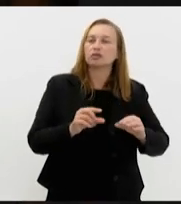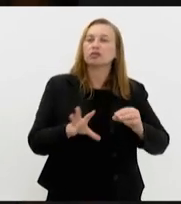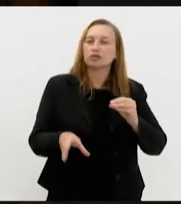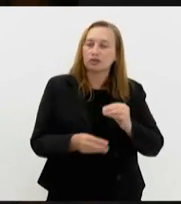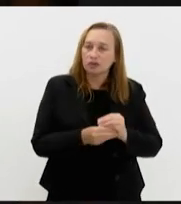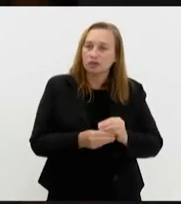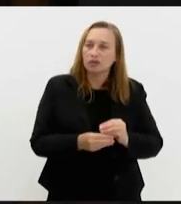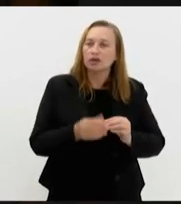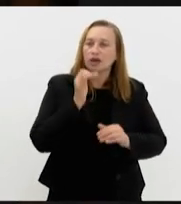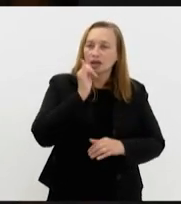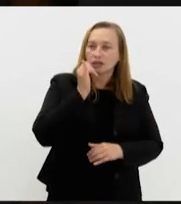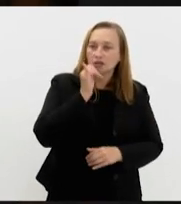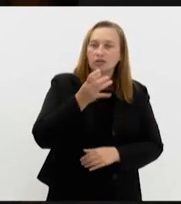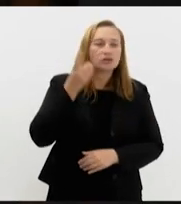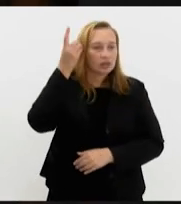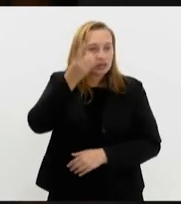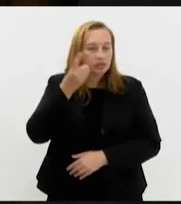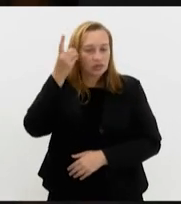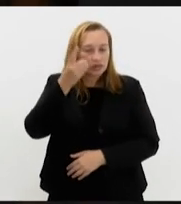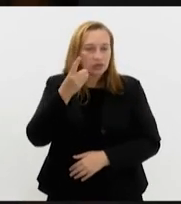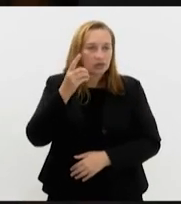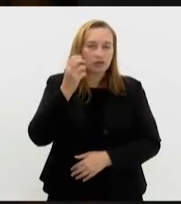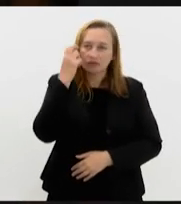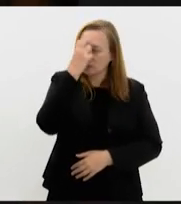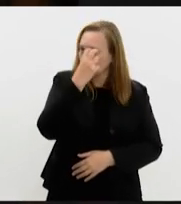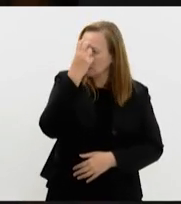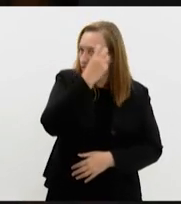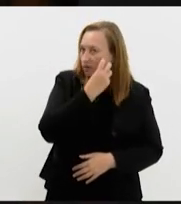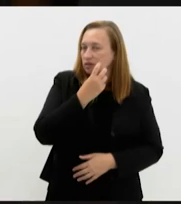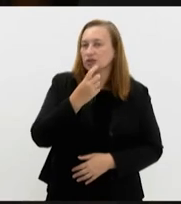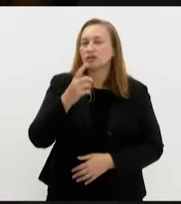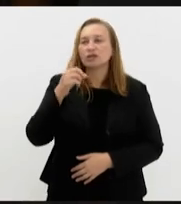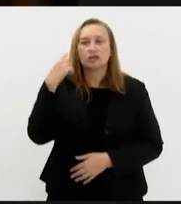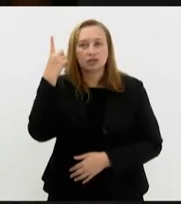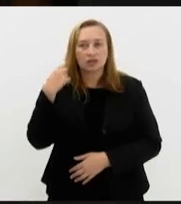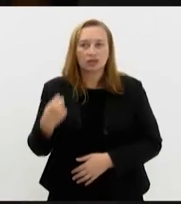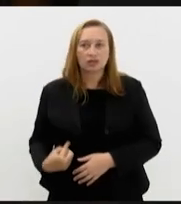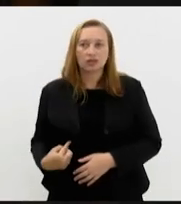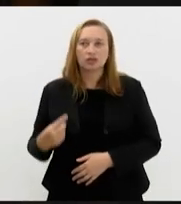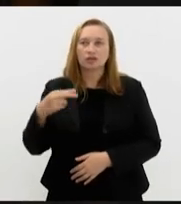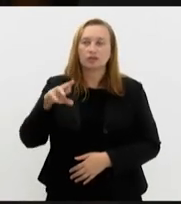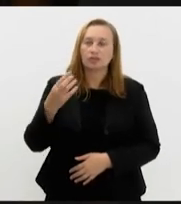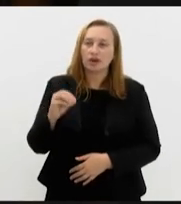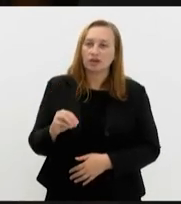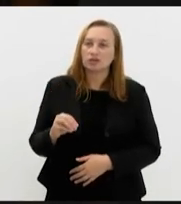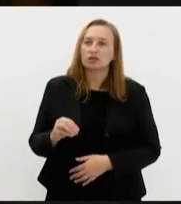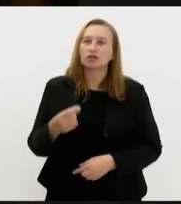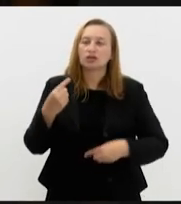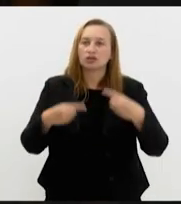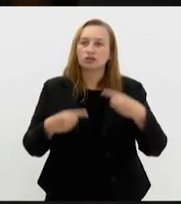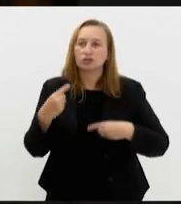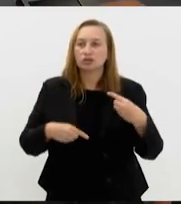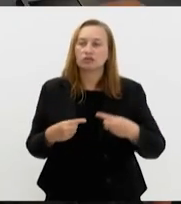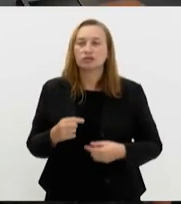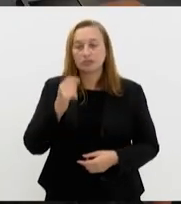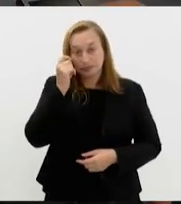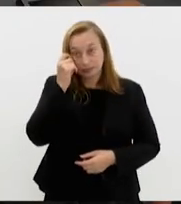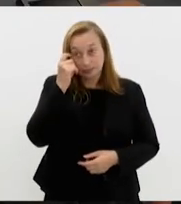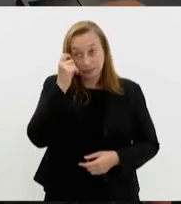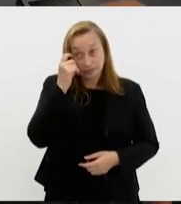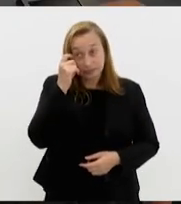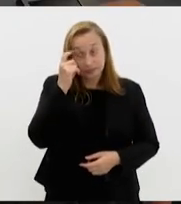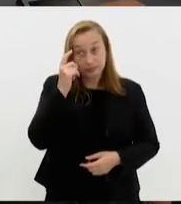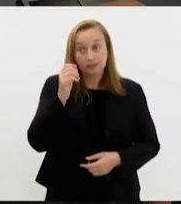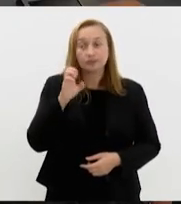Justiça. Relatores, deputados Verônica Lima, Dani Balbi e Márcio Alberto. Em discussão, para discutir,